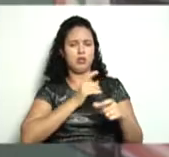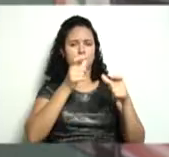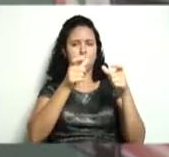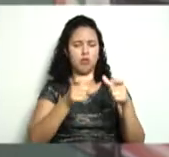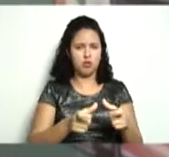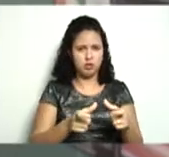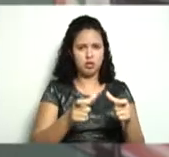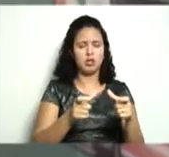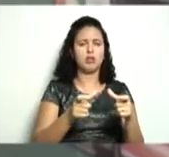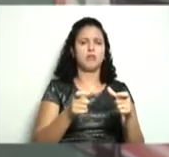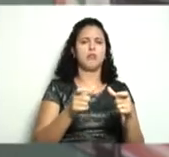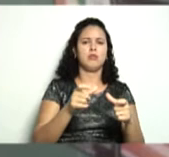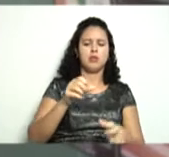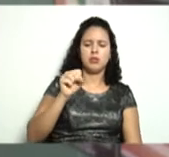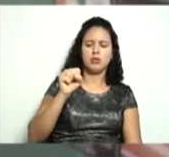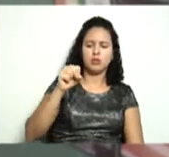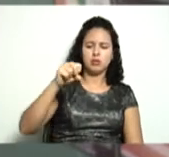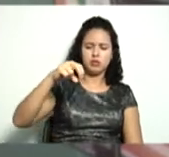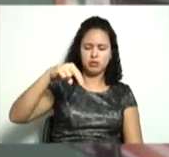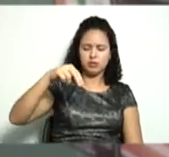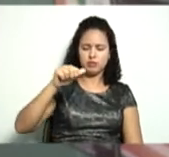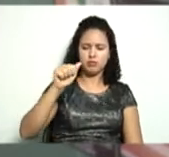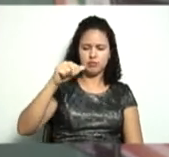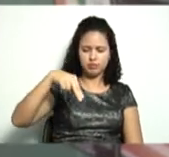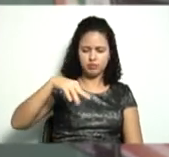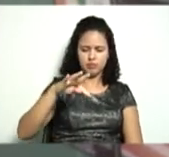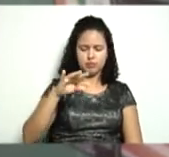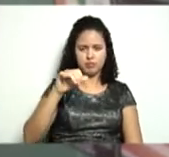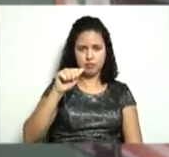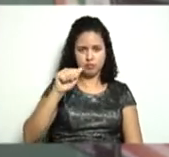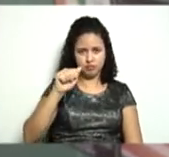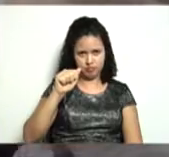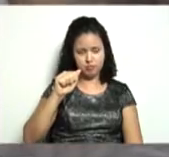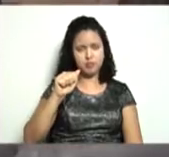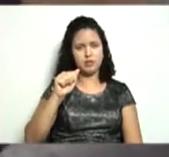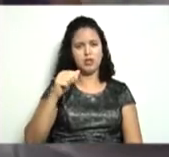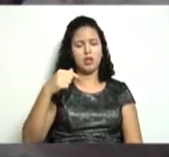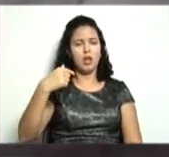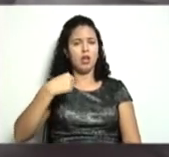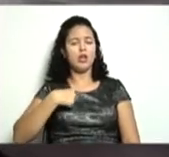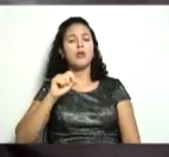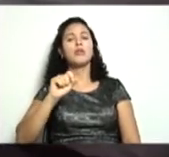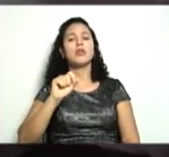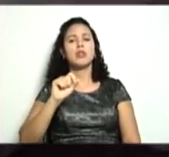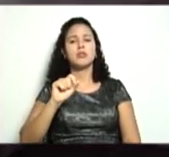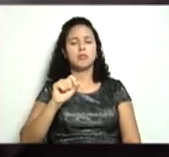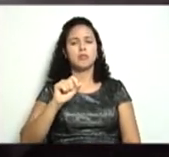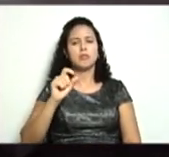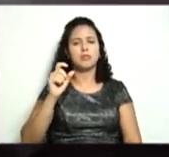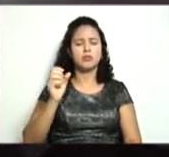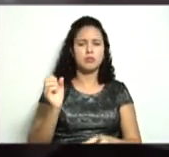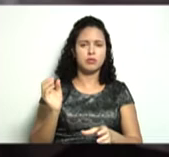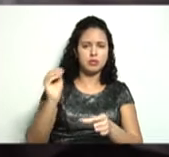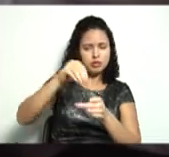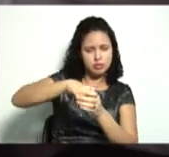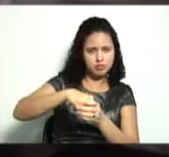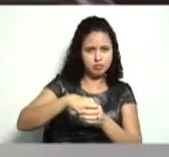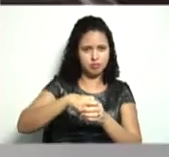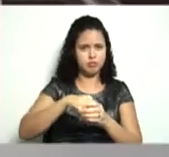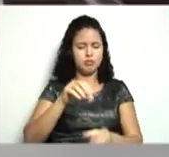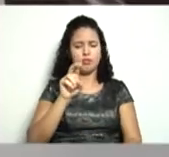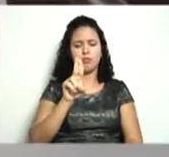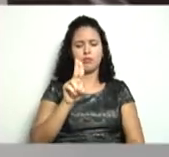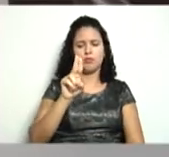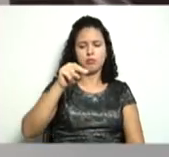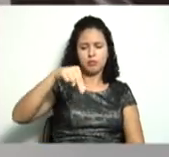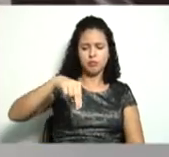Unimed é a Unimed região da fronteira, e atualmente exerço o cargo de presidente. Eu precisava assumir esse desafio em